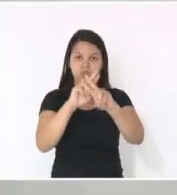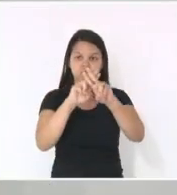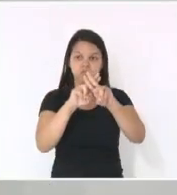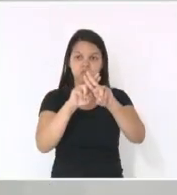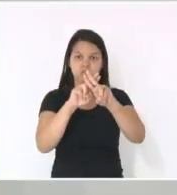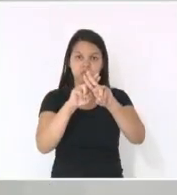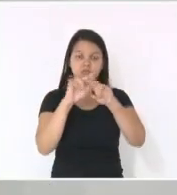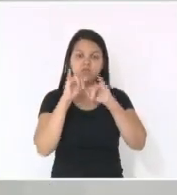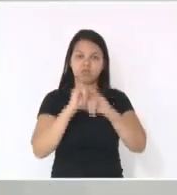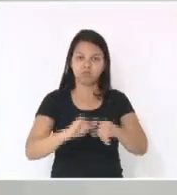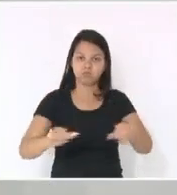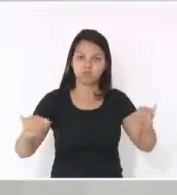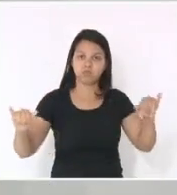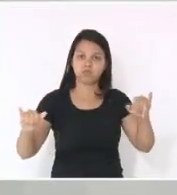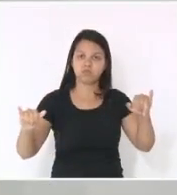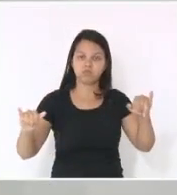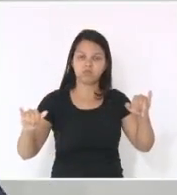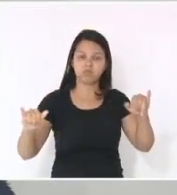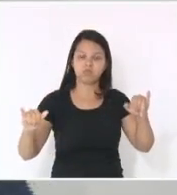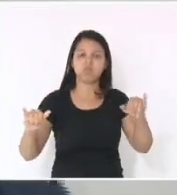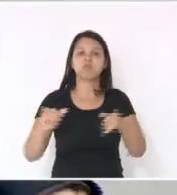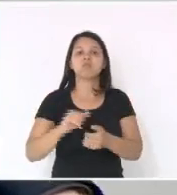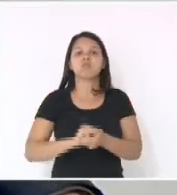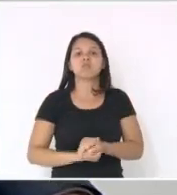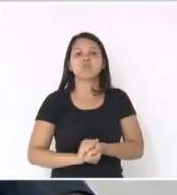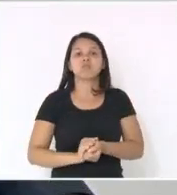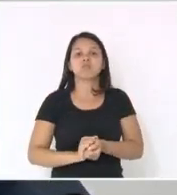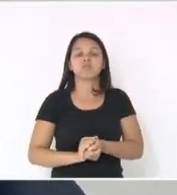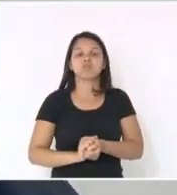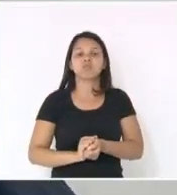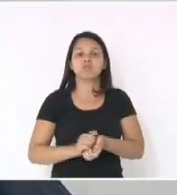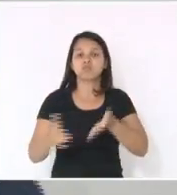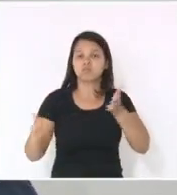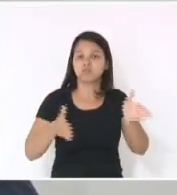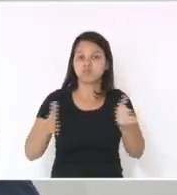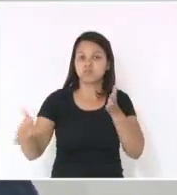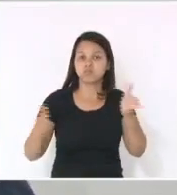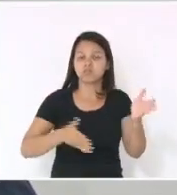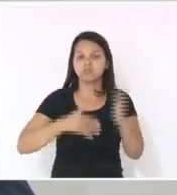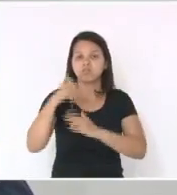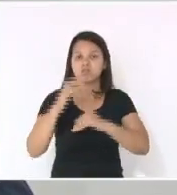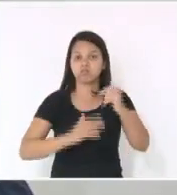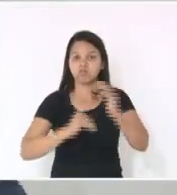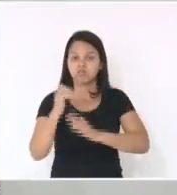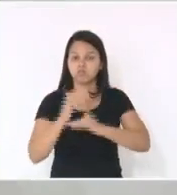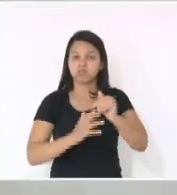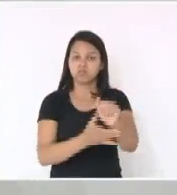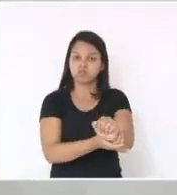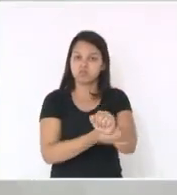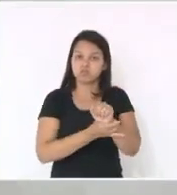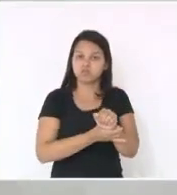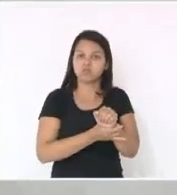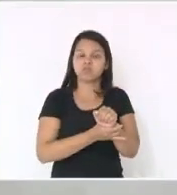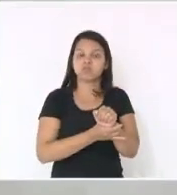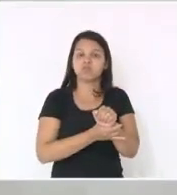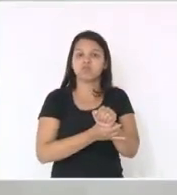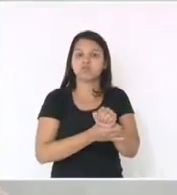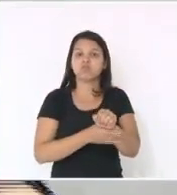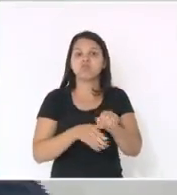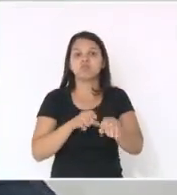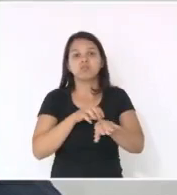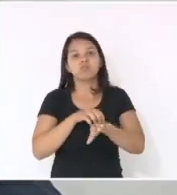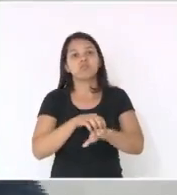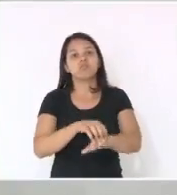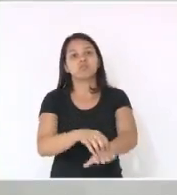decretou a década da ação para a segurança no trânsito. E o amarelo, justamente, por que